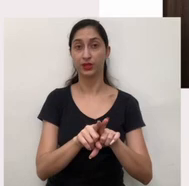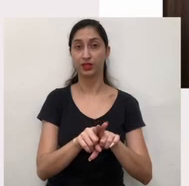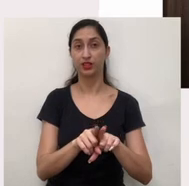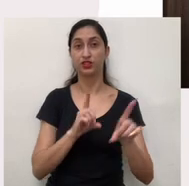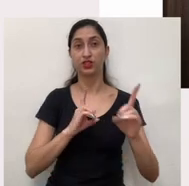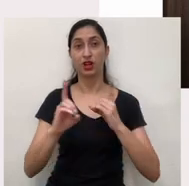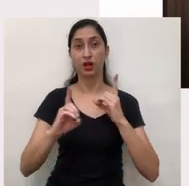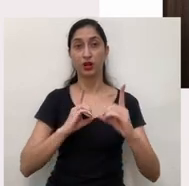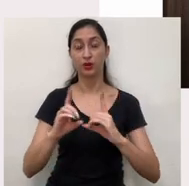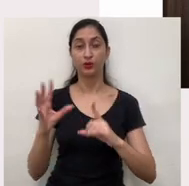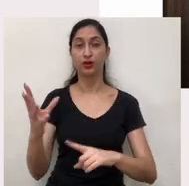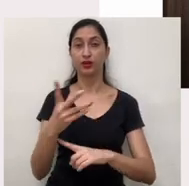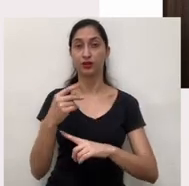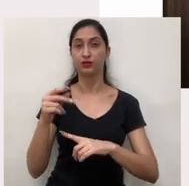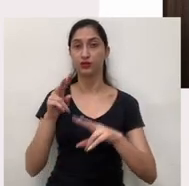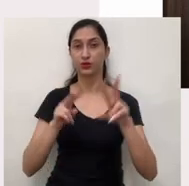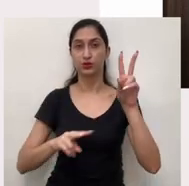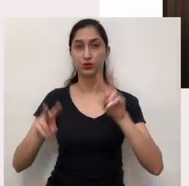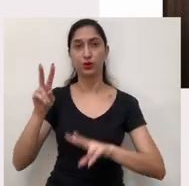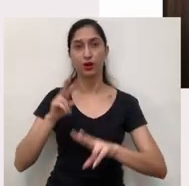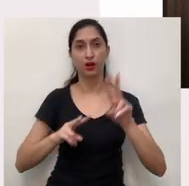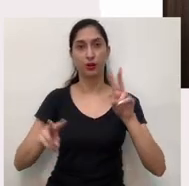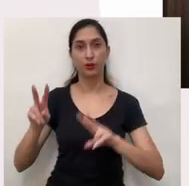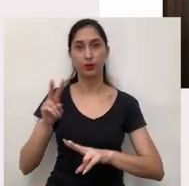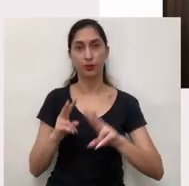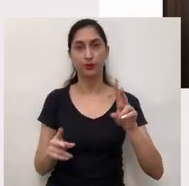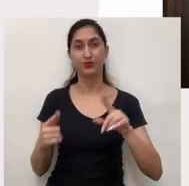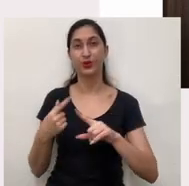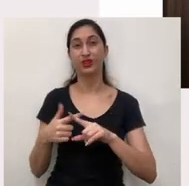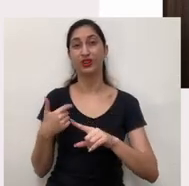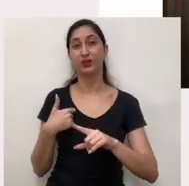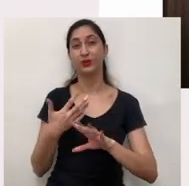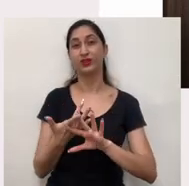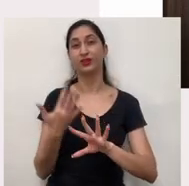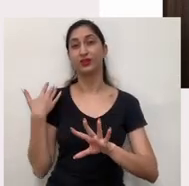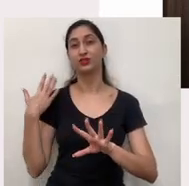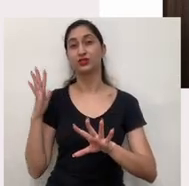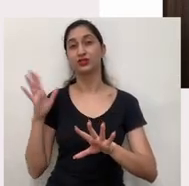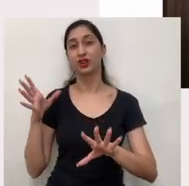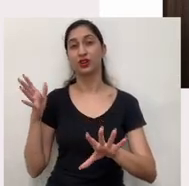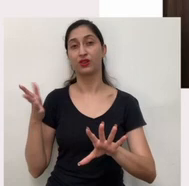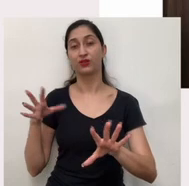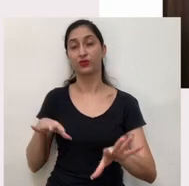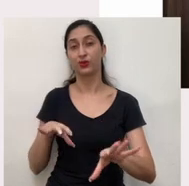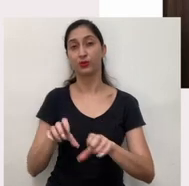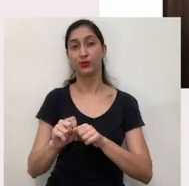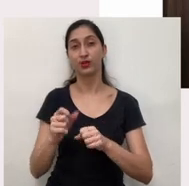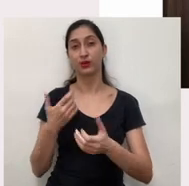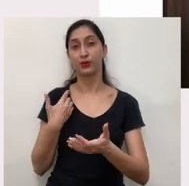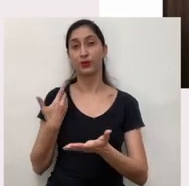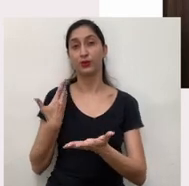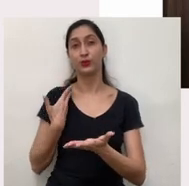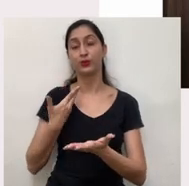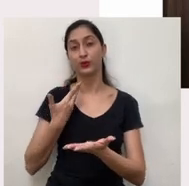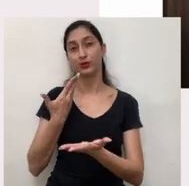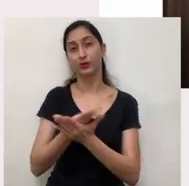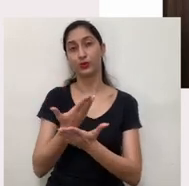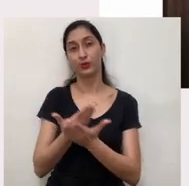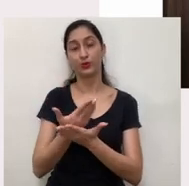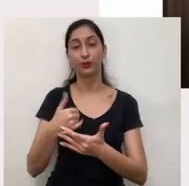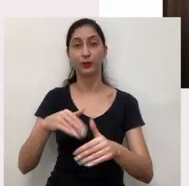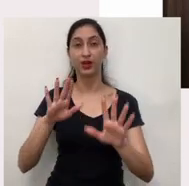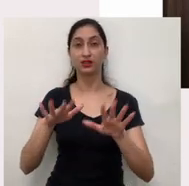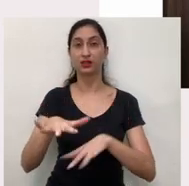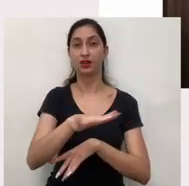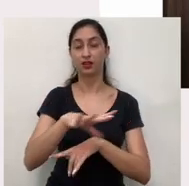um diálogo também com as artes visuais, que é de onde eu venho, a minha formação, onde eu leciono, né? Mais especificamente na área